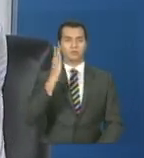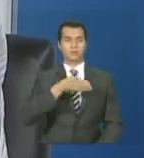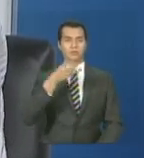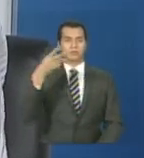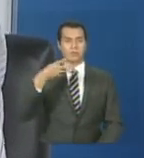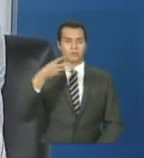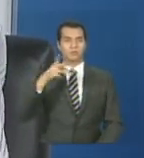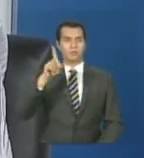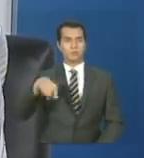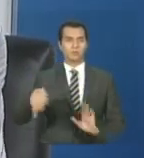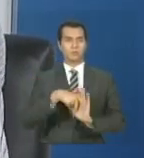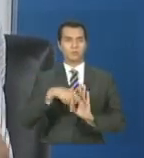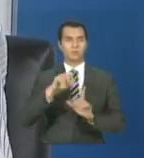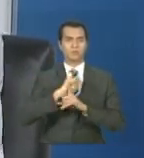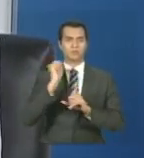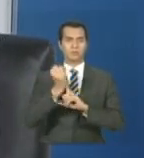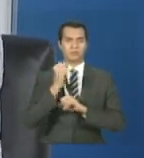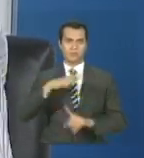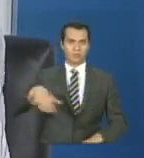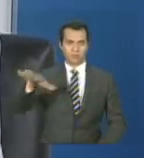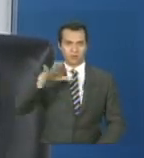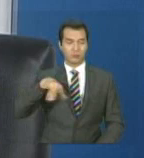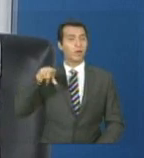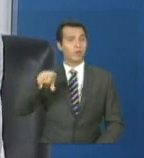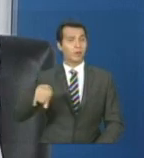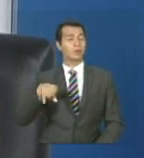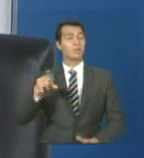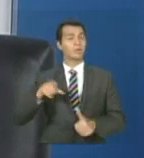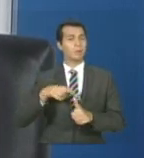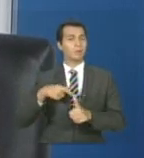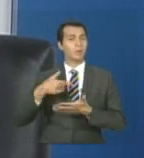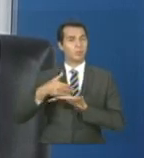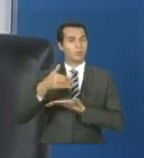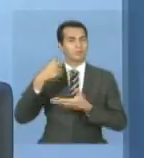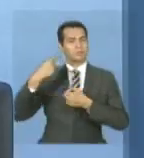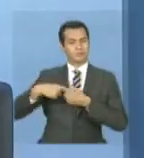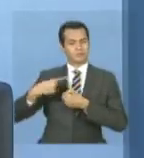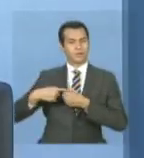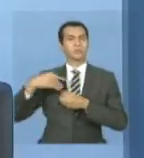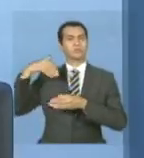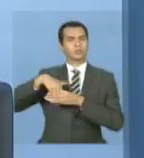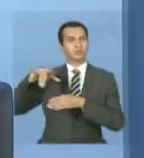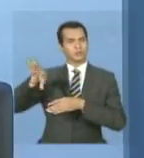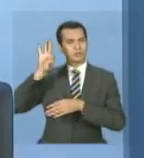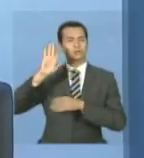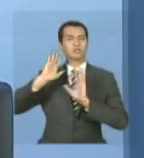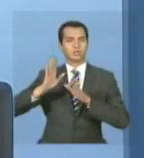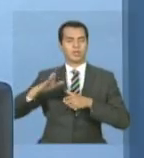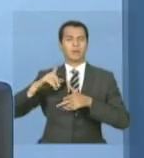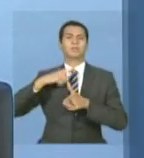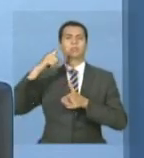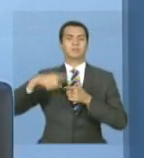nos seus locais, né, nos seus municípios, nos seus territórios, foram eleitos, então, já foram, né,